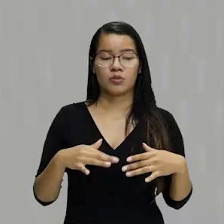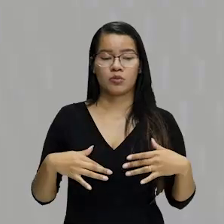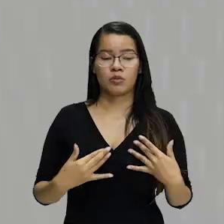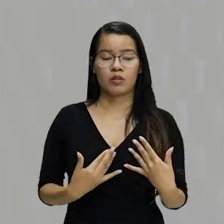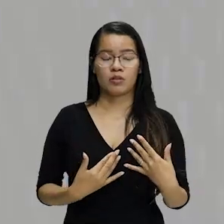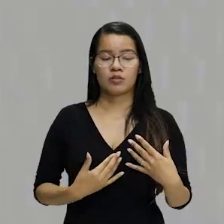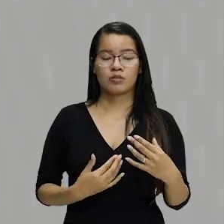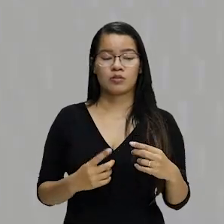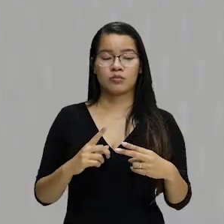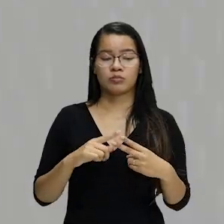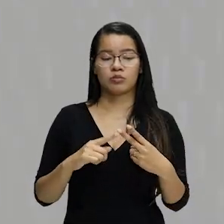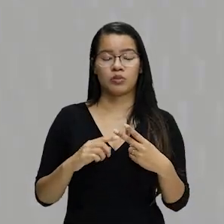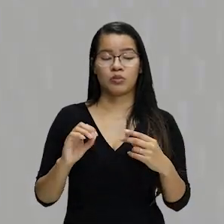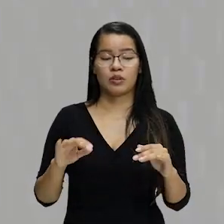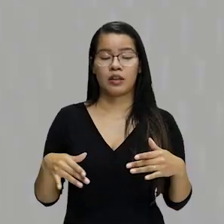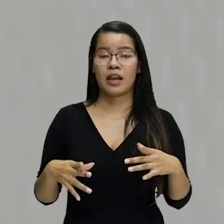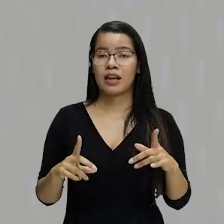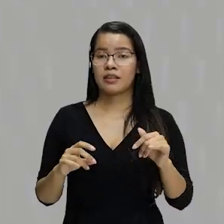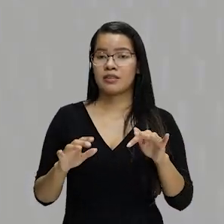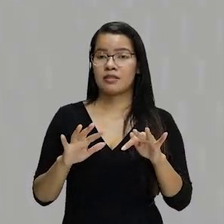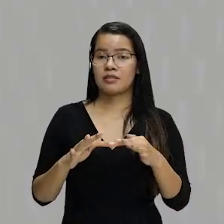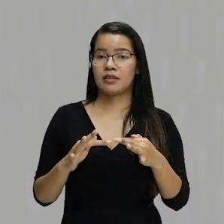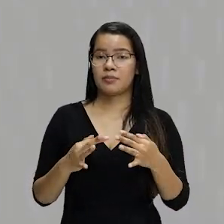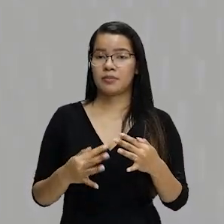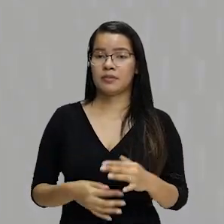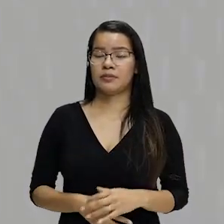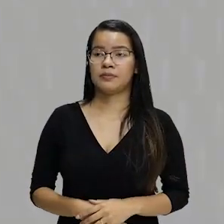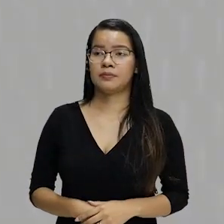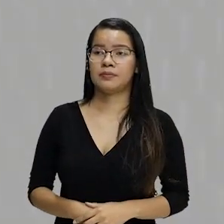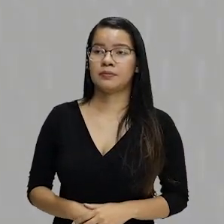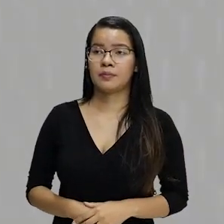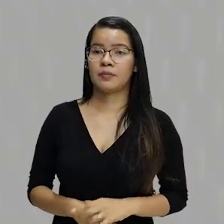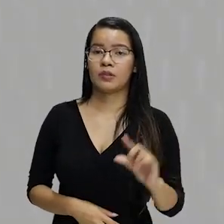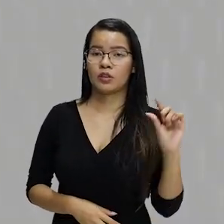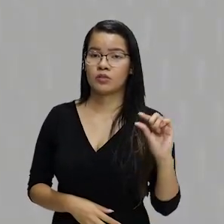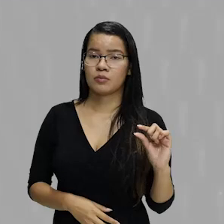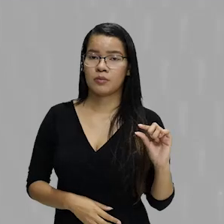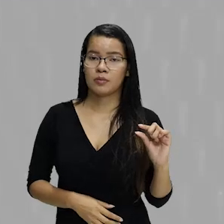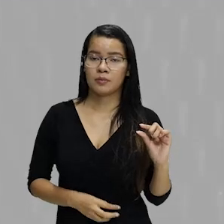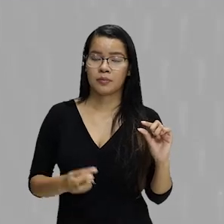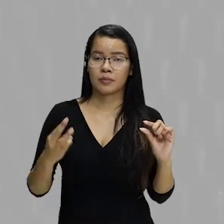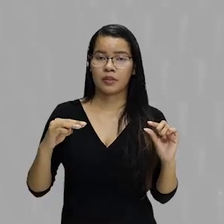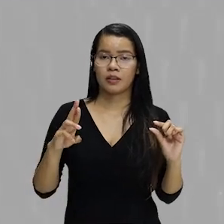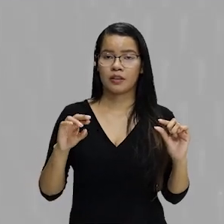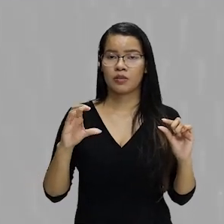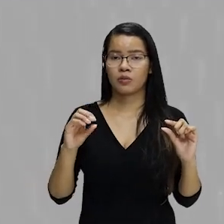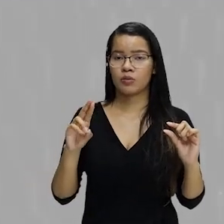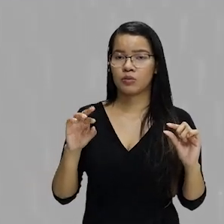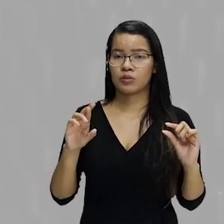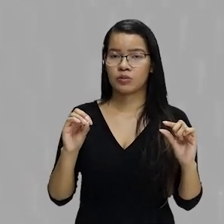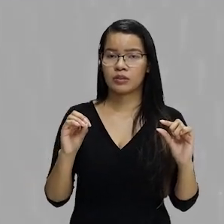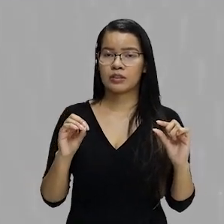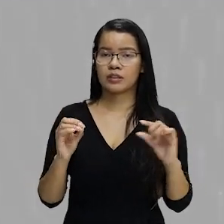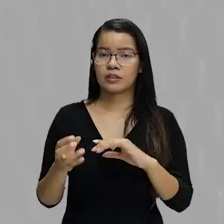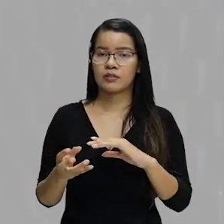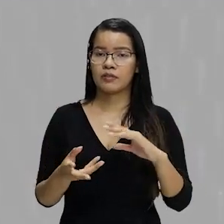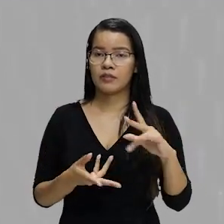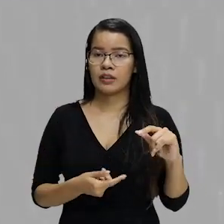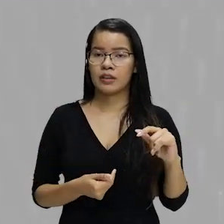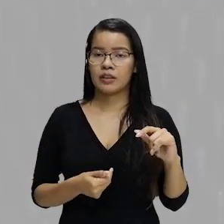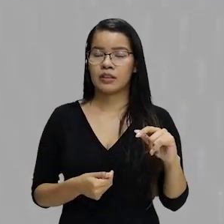gasosos, certo? Muito simples. Os menores, Mercúrio, Vênus, Terra e Marte, são os